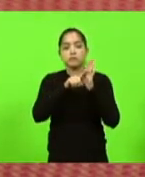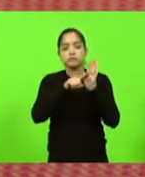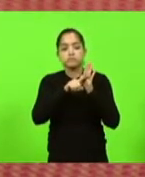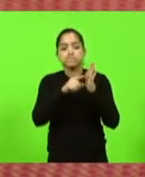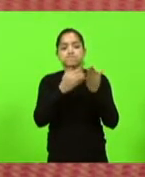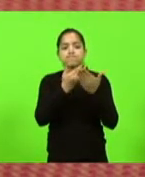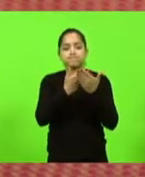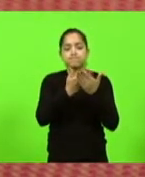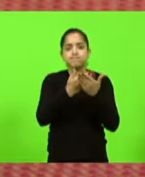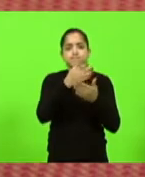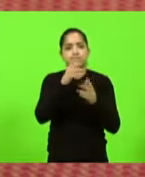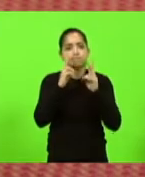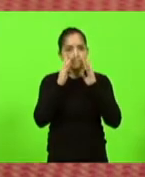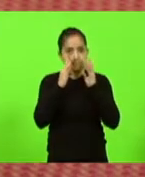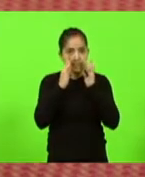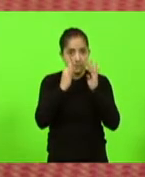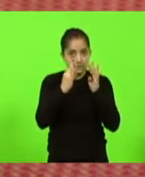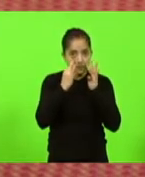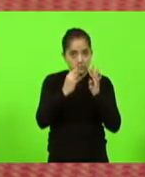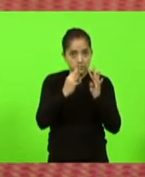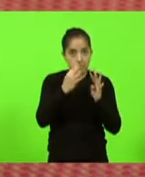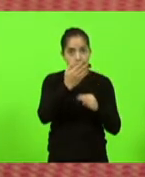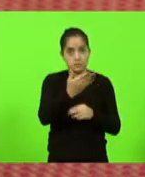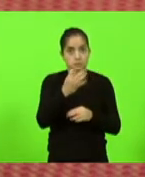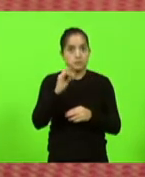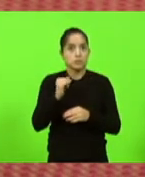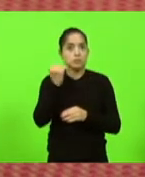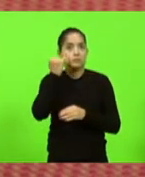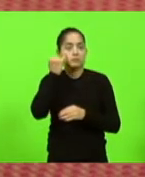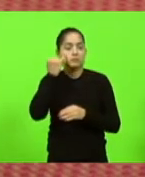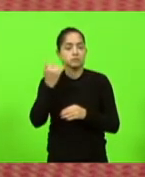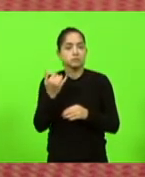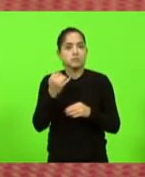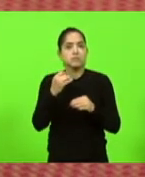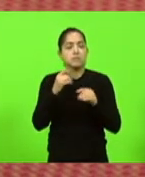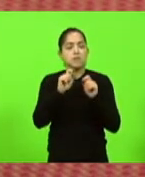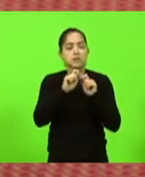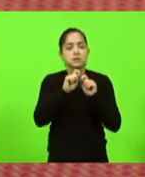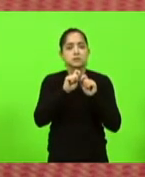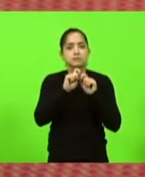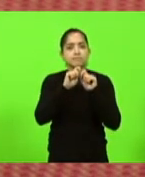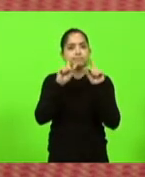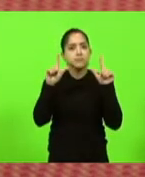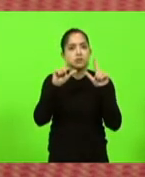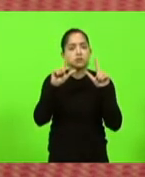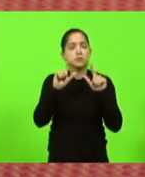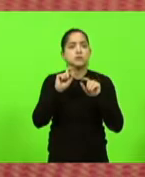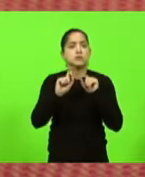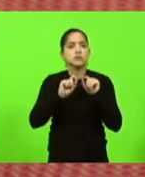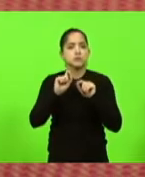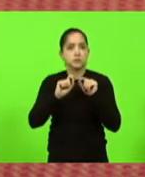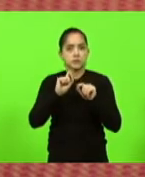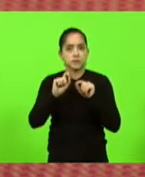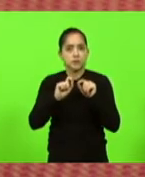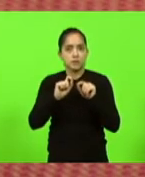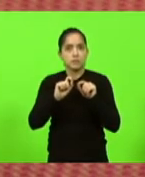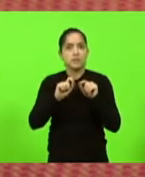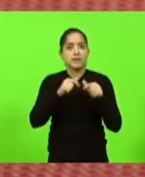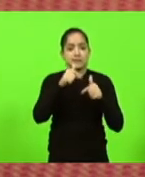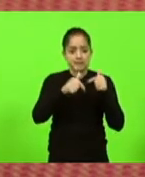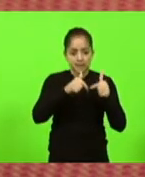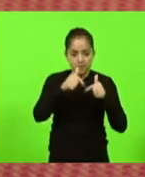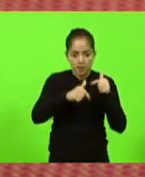do deputado Gessé Lopes. E me chamou a atenção de que ele trabalhou em favor da